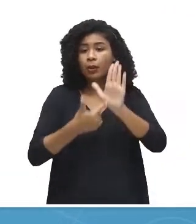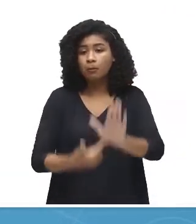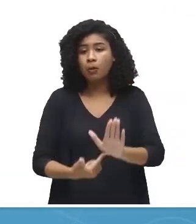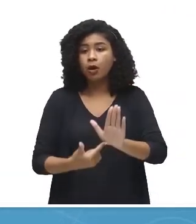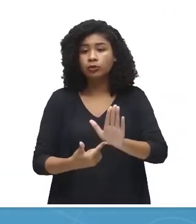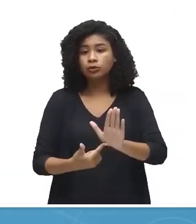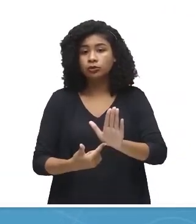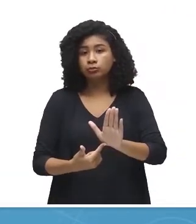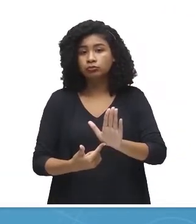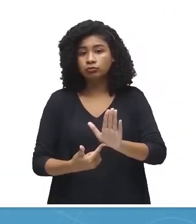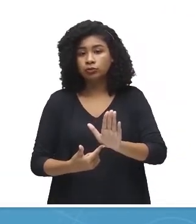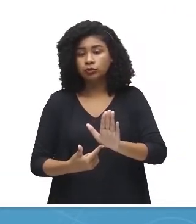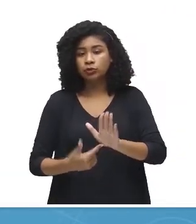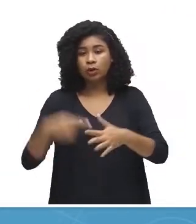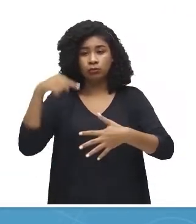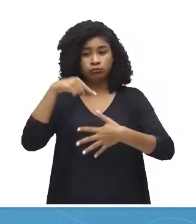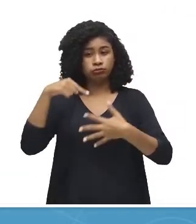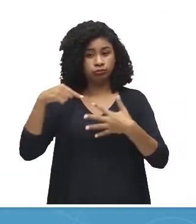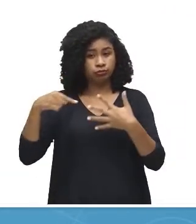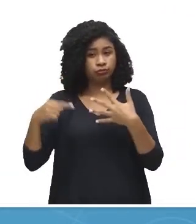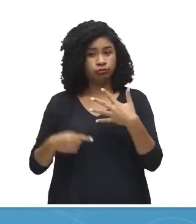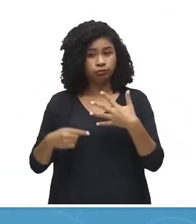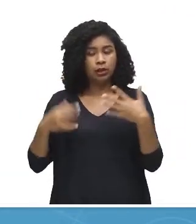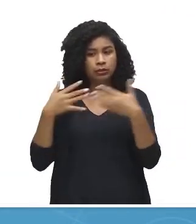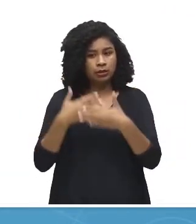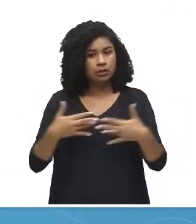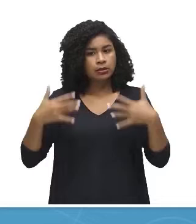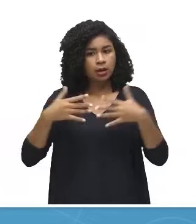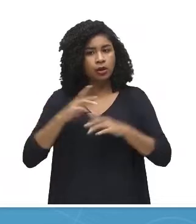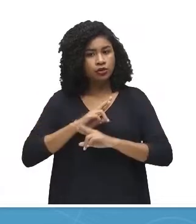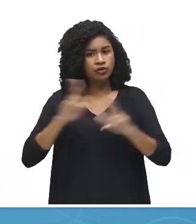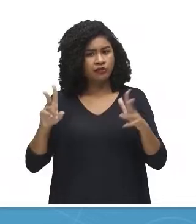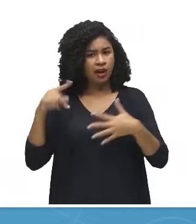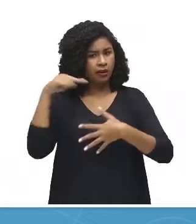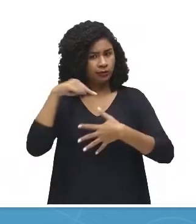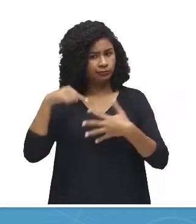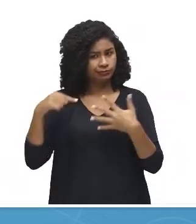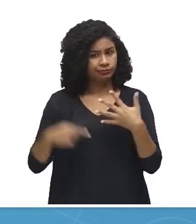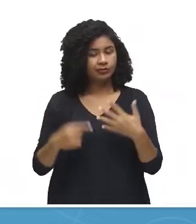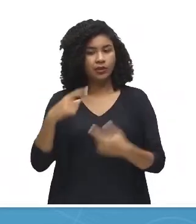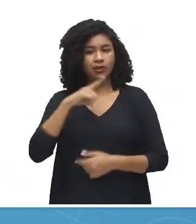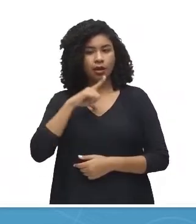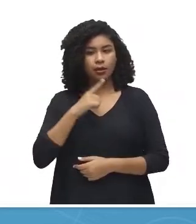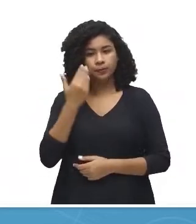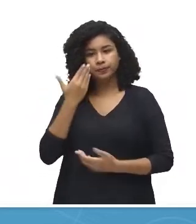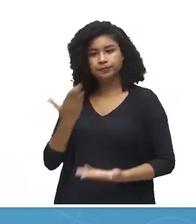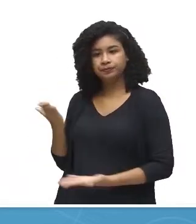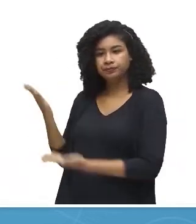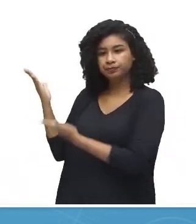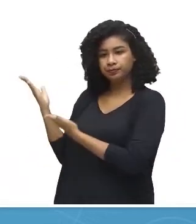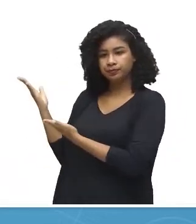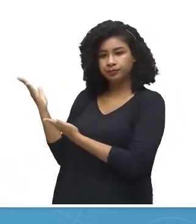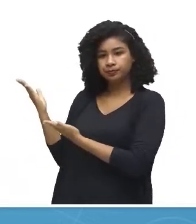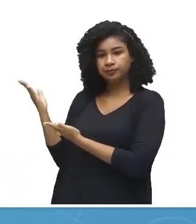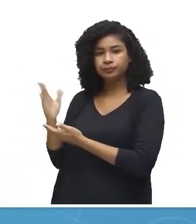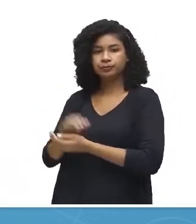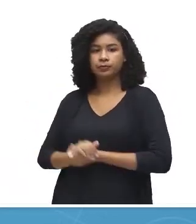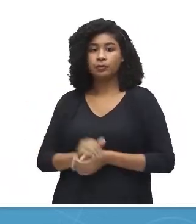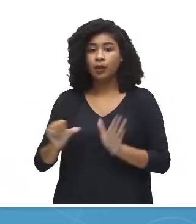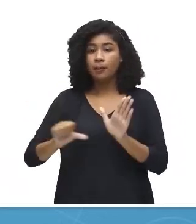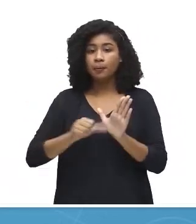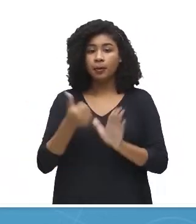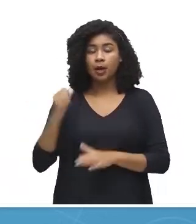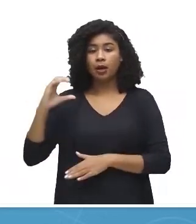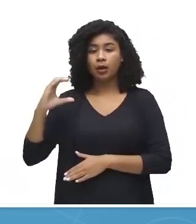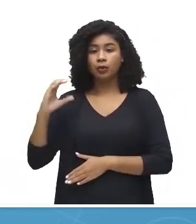aí, olha só, os formatos diferentes das suas células. Primeiro a gente tem o epitélio cúbico, né? Cúbico